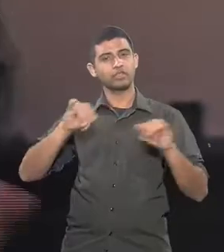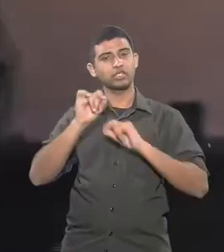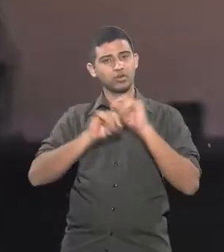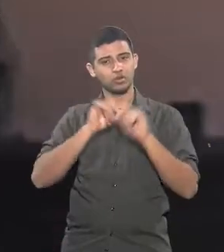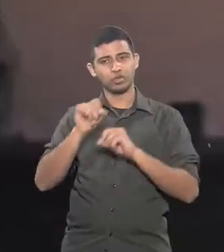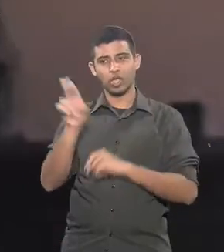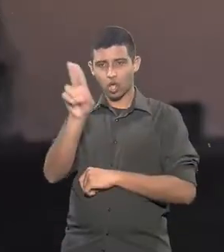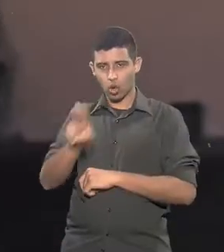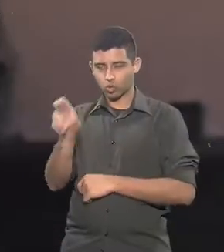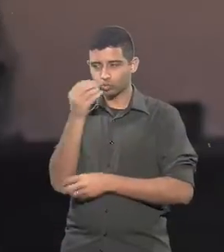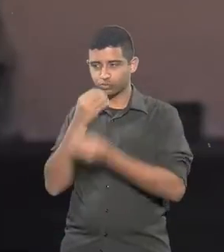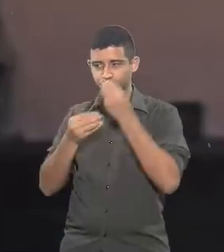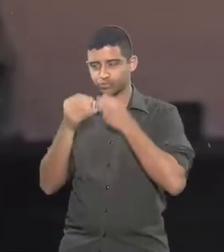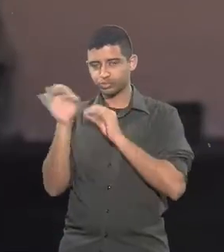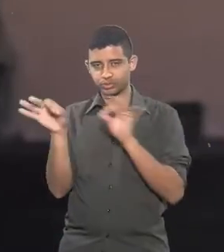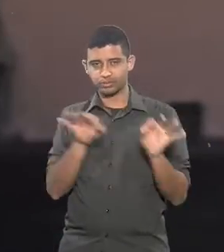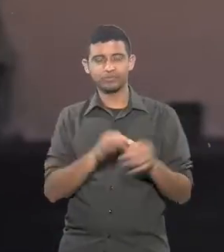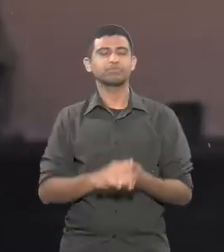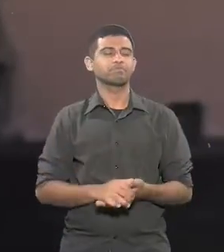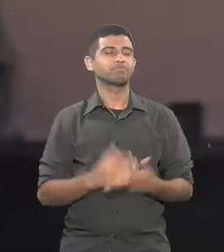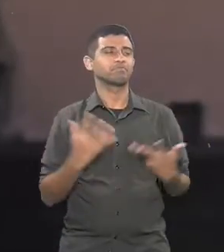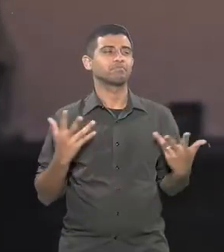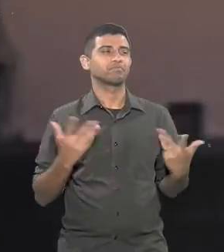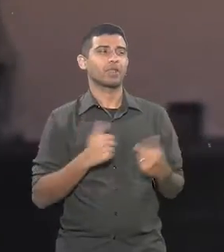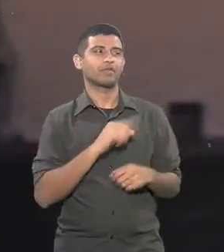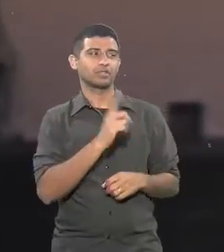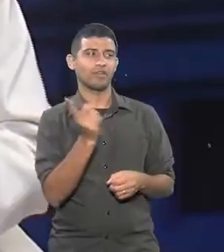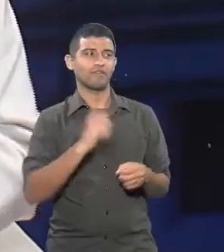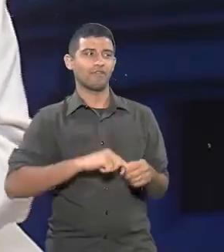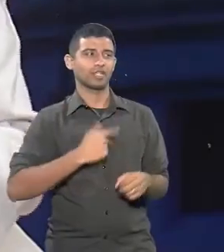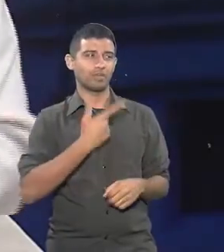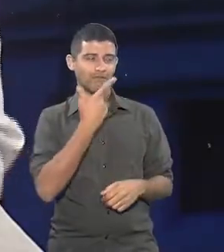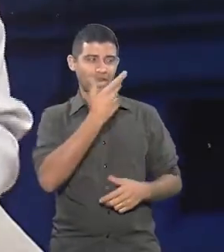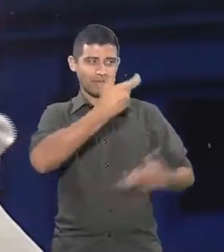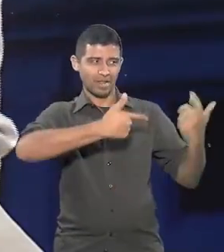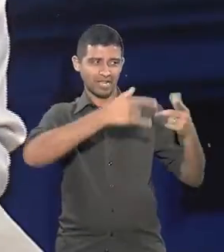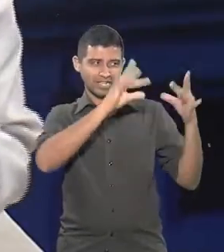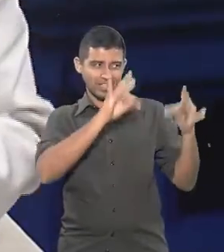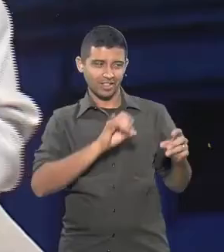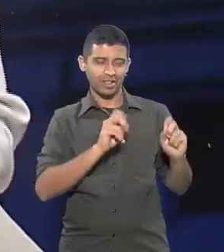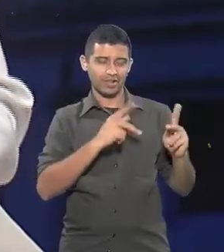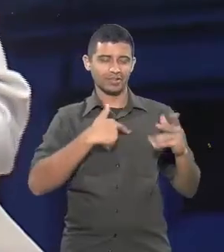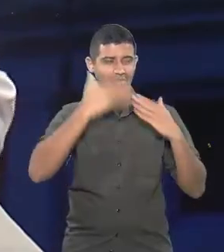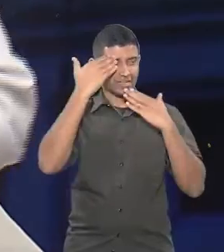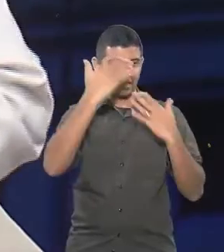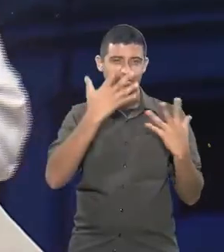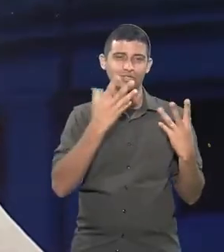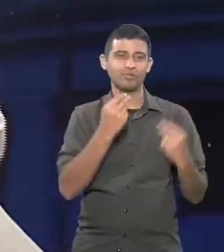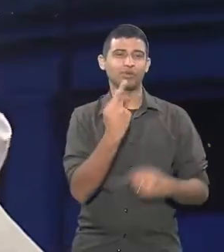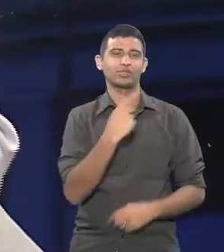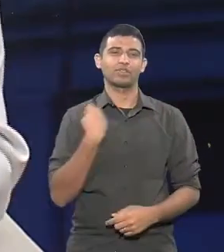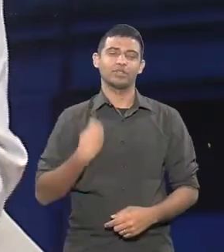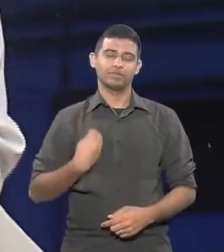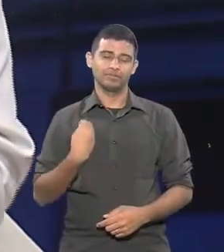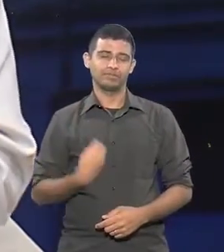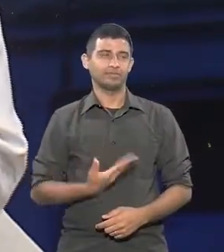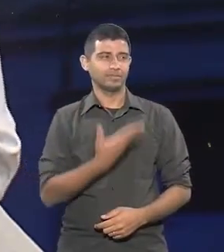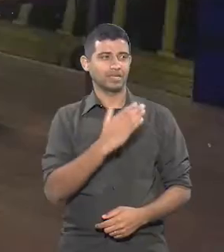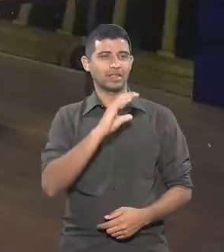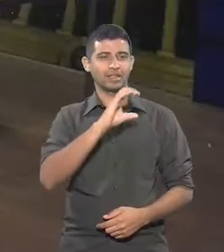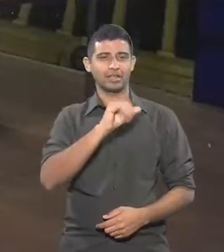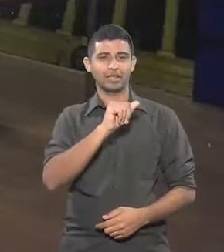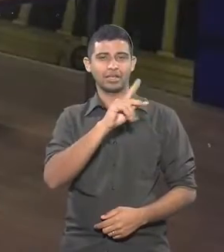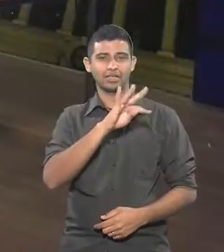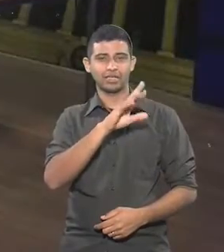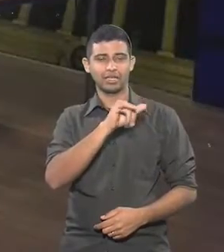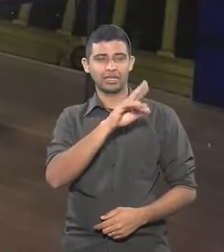Antes a gente vai divulgar esse do consumo efetivo de alimentos, né? Excelente. Aí você volta aqui para falar tudo para a gente. Isso, com certeza. Agradeço muito a